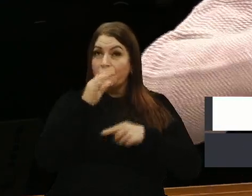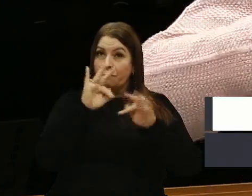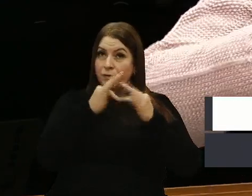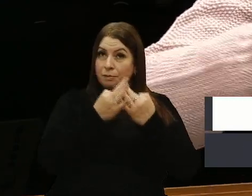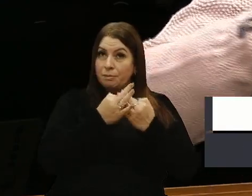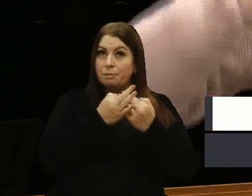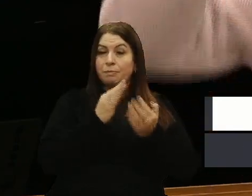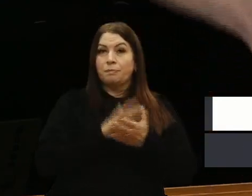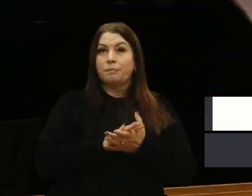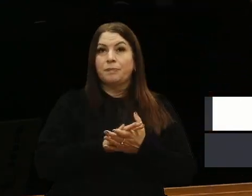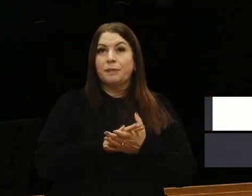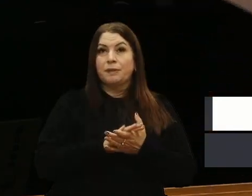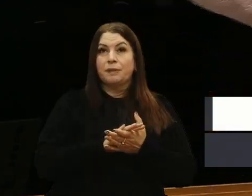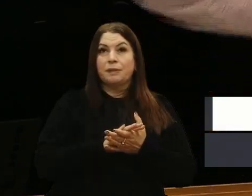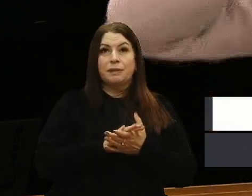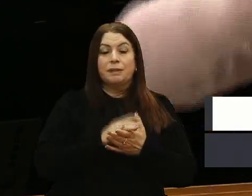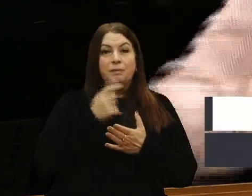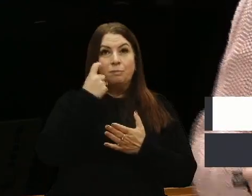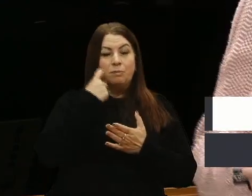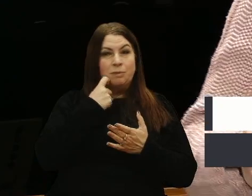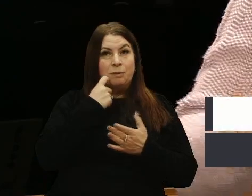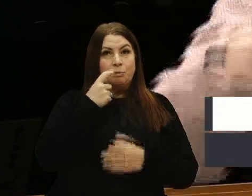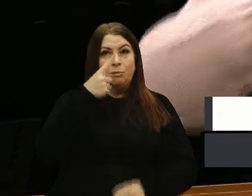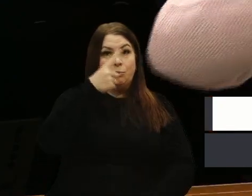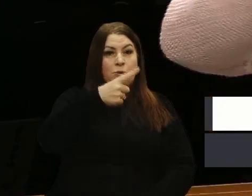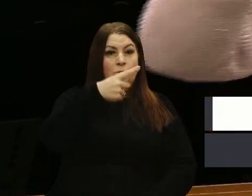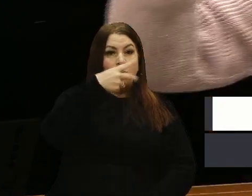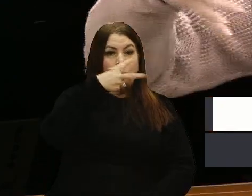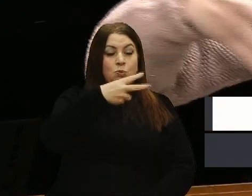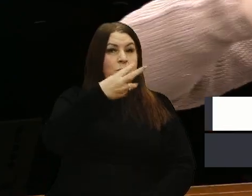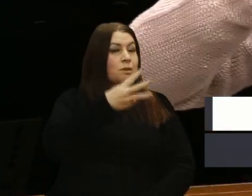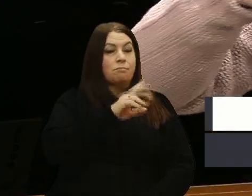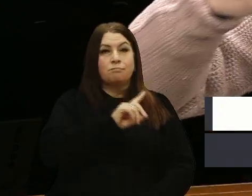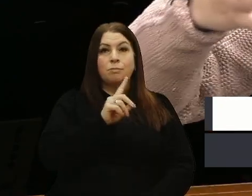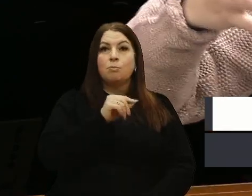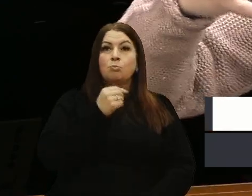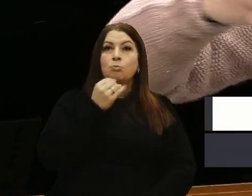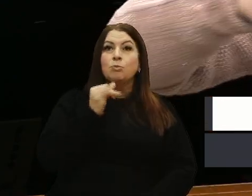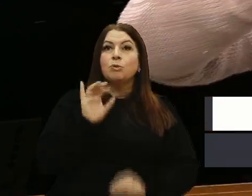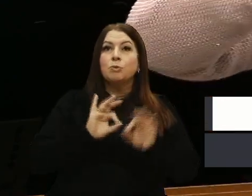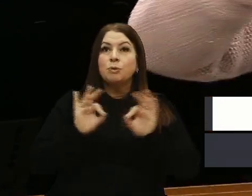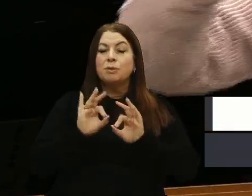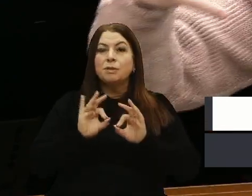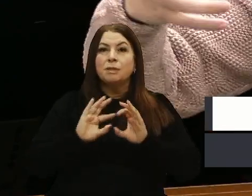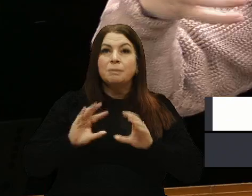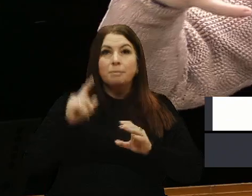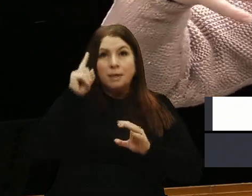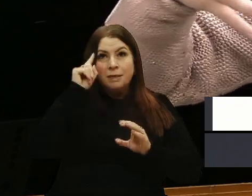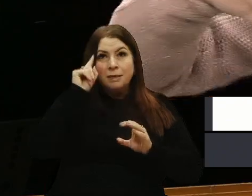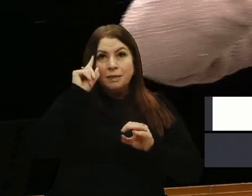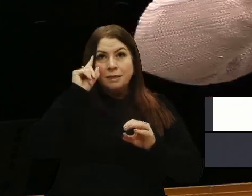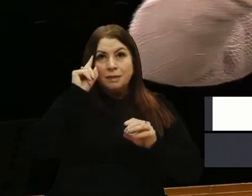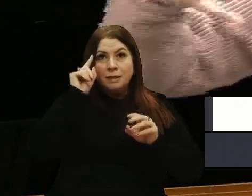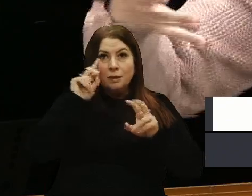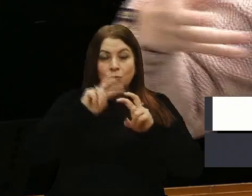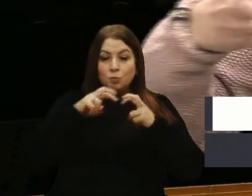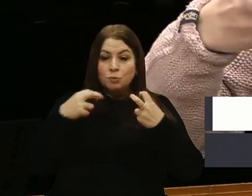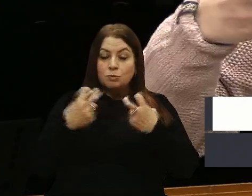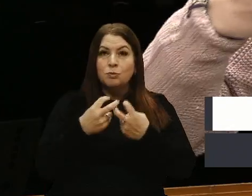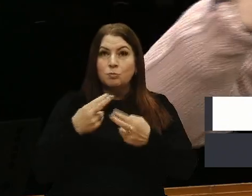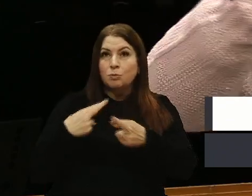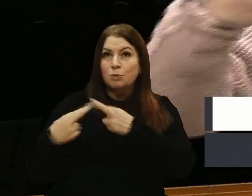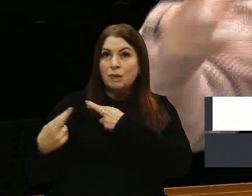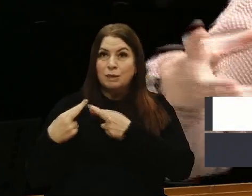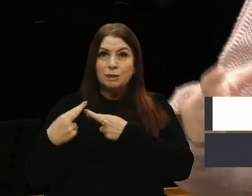Eu colocaria, vereador Caleb, não em primeiro, segundo, terceiro lugar. Se eu pudesse organizar de alguma forma, eu pensaria num círculo, numa